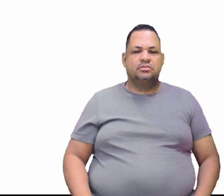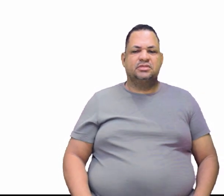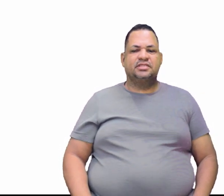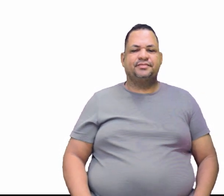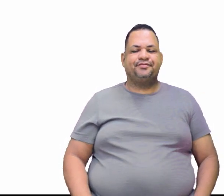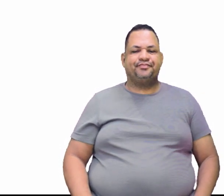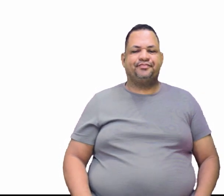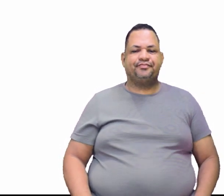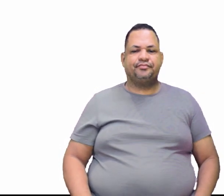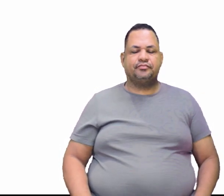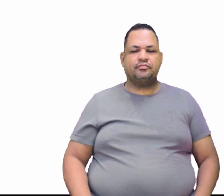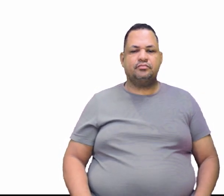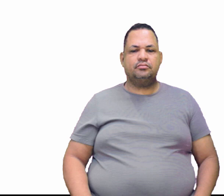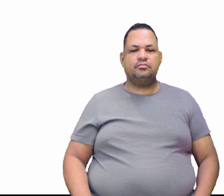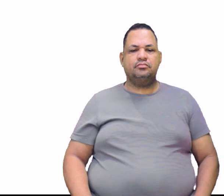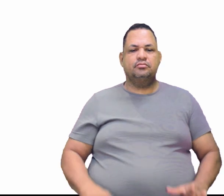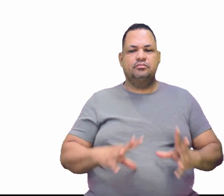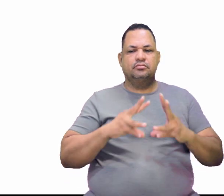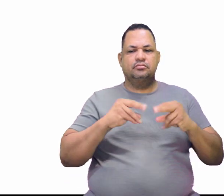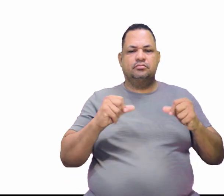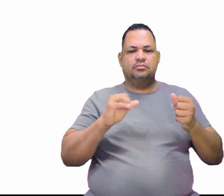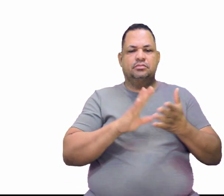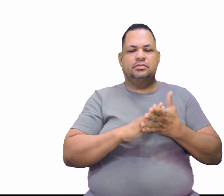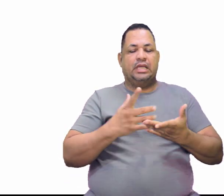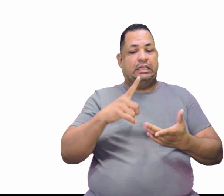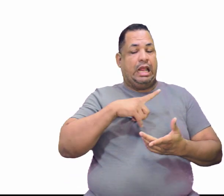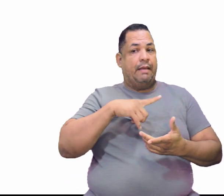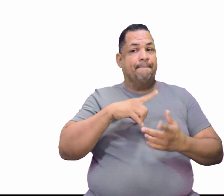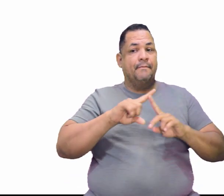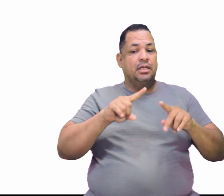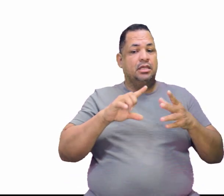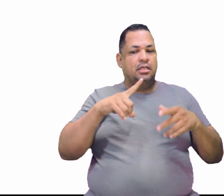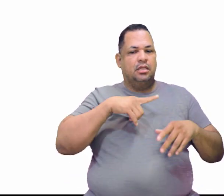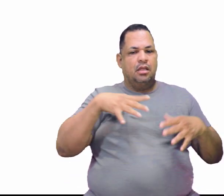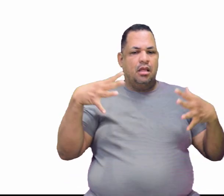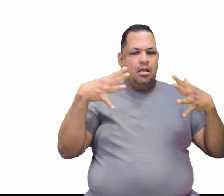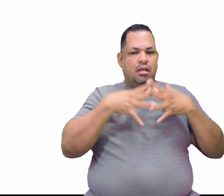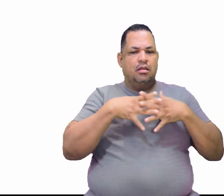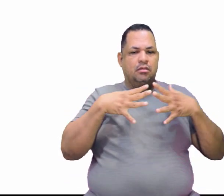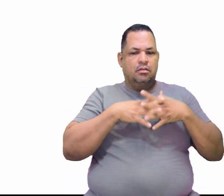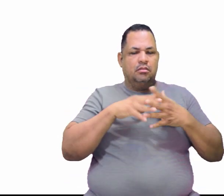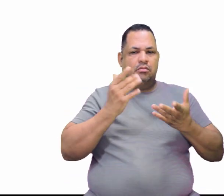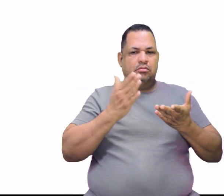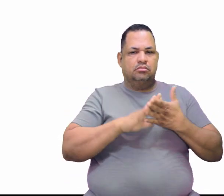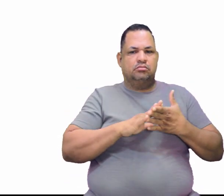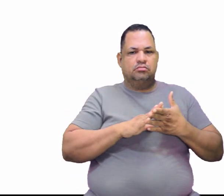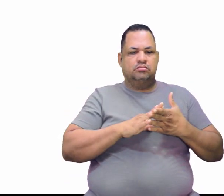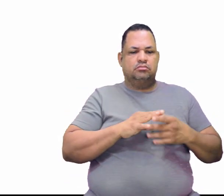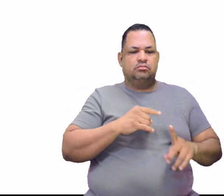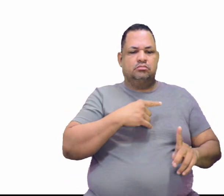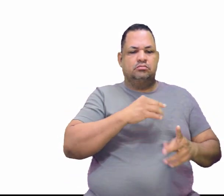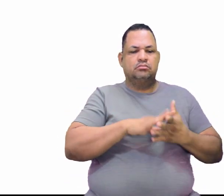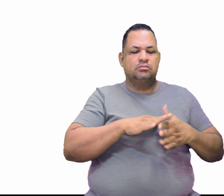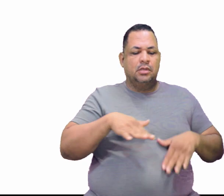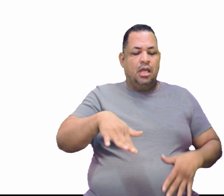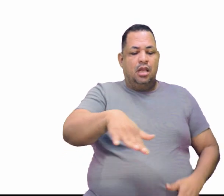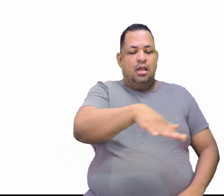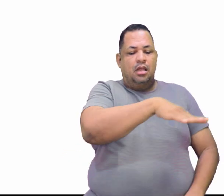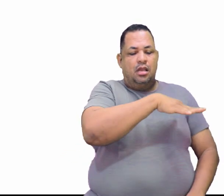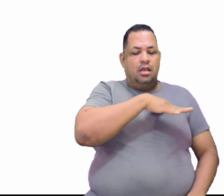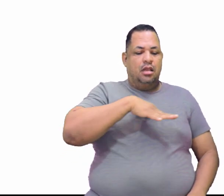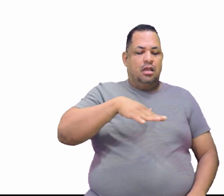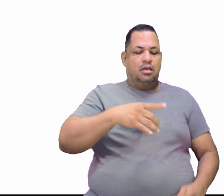resto, as pessoas brigam. Por exemplo, nós temos ali o cemitério o cemitério da